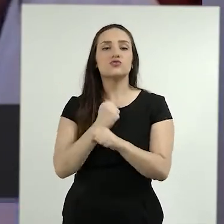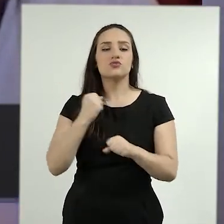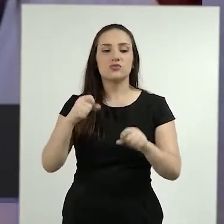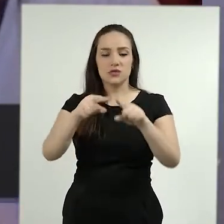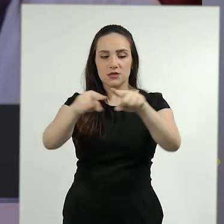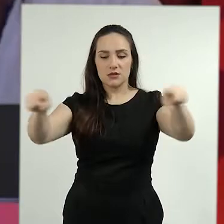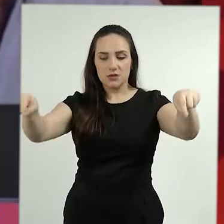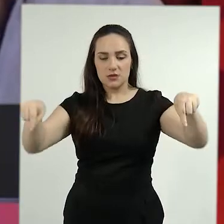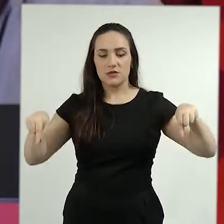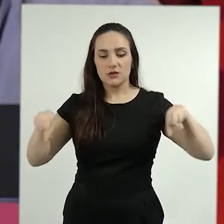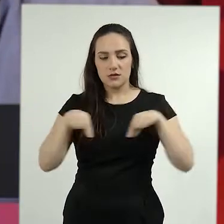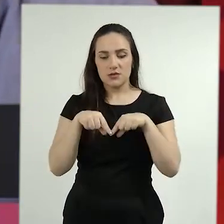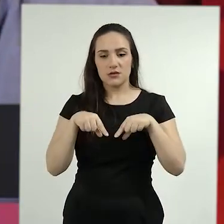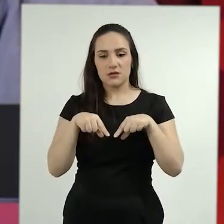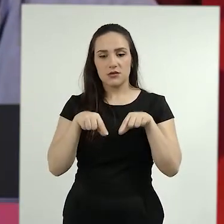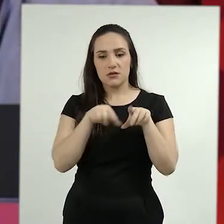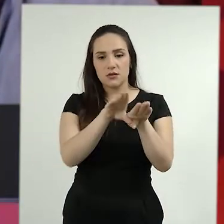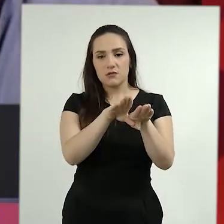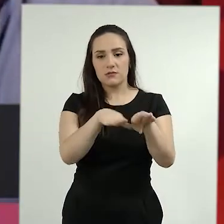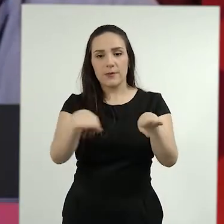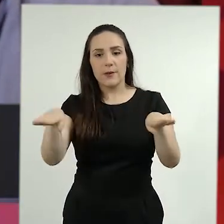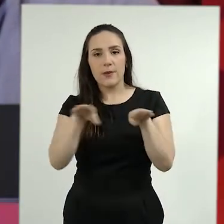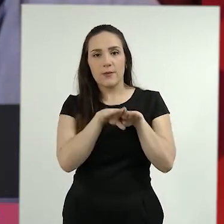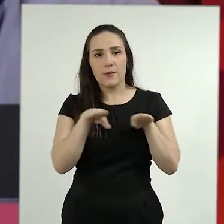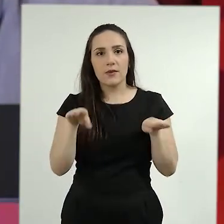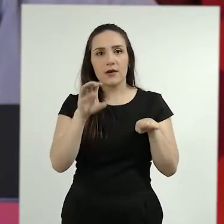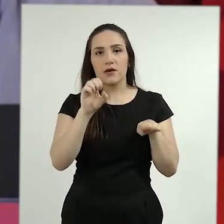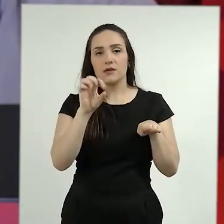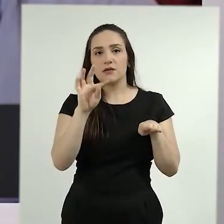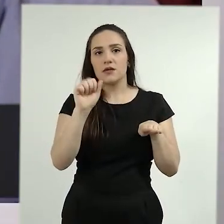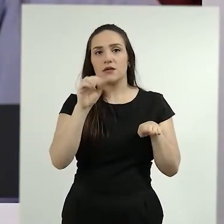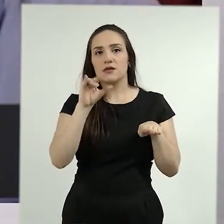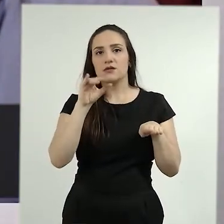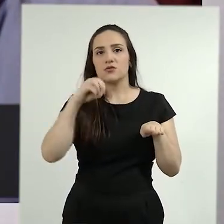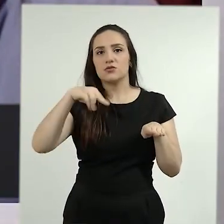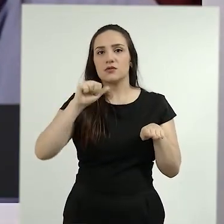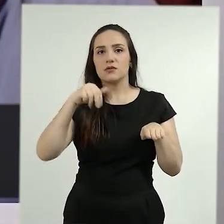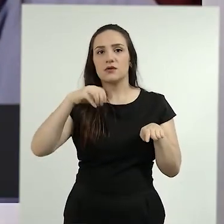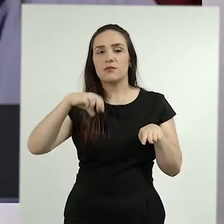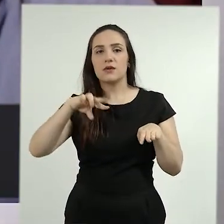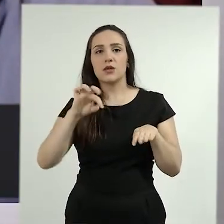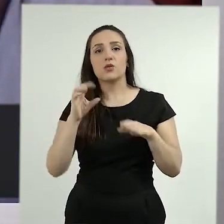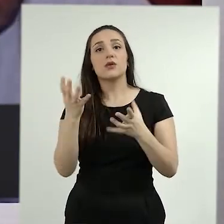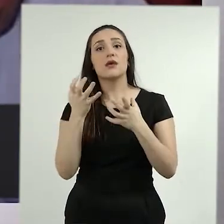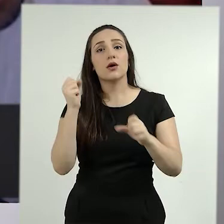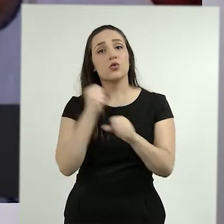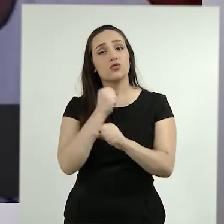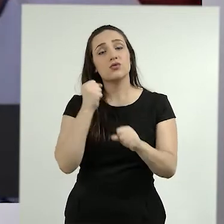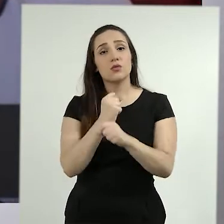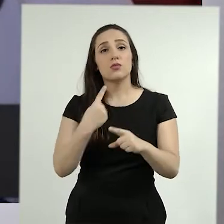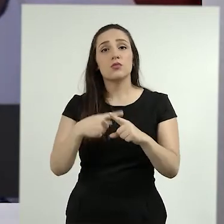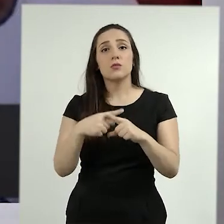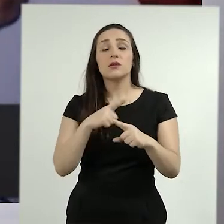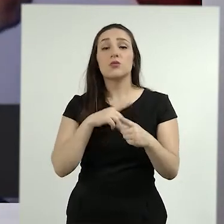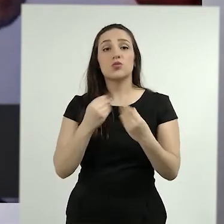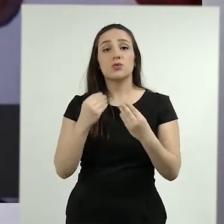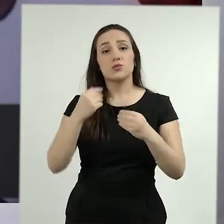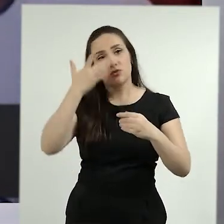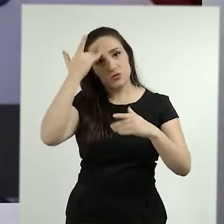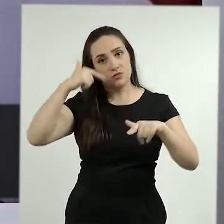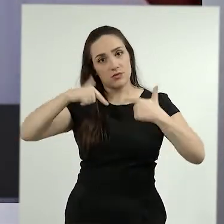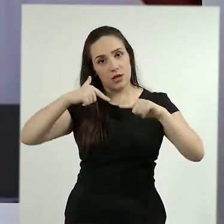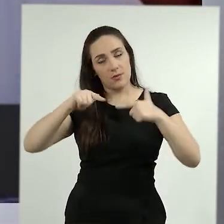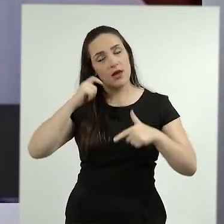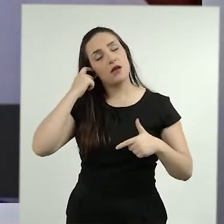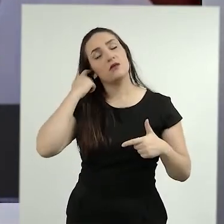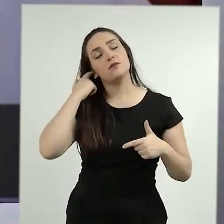de estacionamento para os funcionários que vão até o Parque dos Poderes. A gente sabe que tem um volume muito grande de pessoas que trabalham lá, e